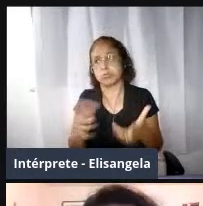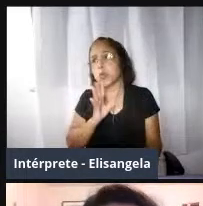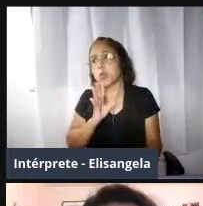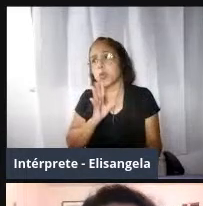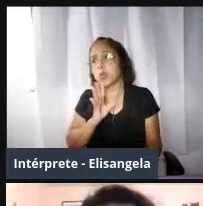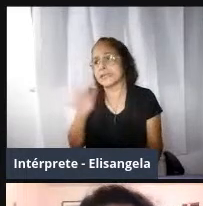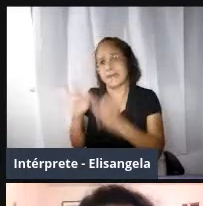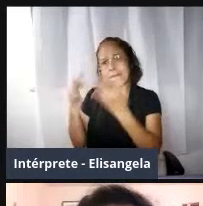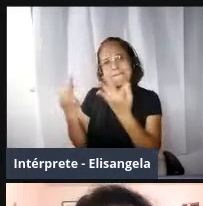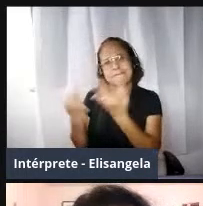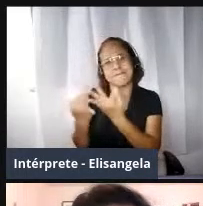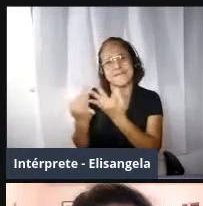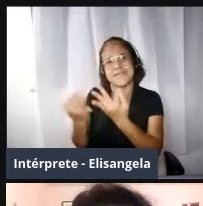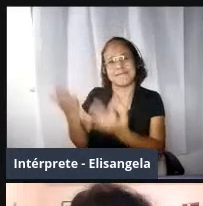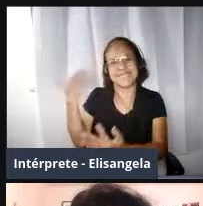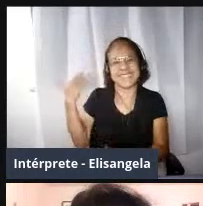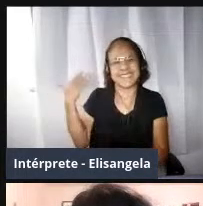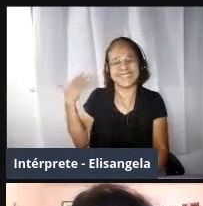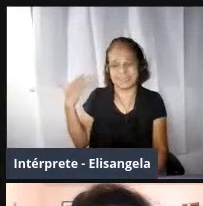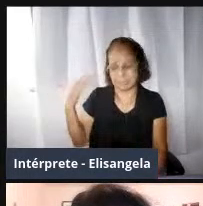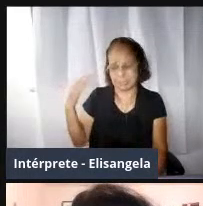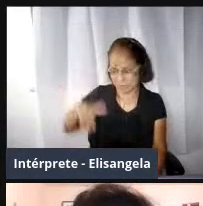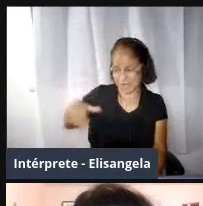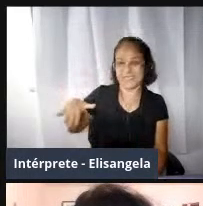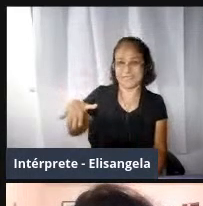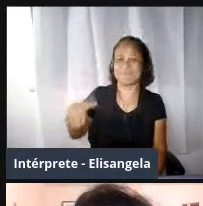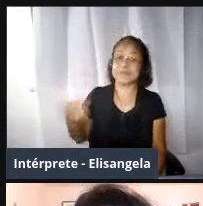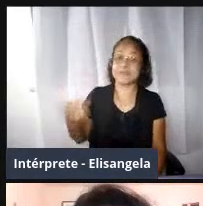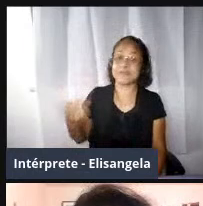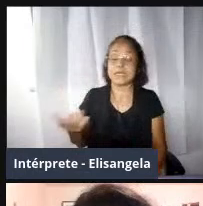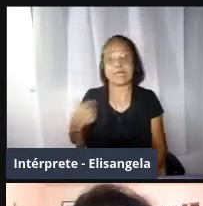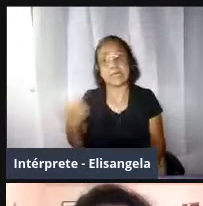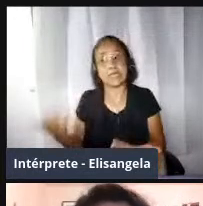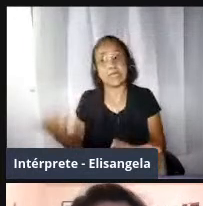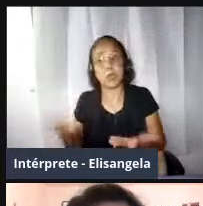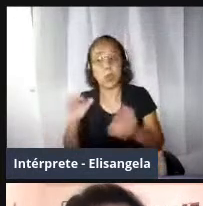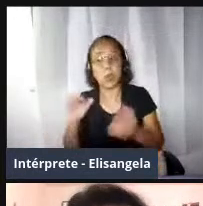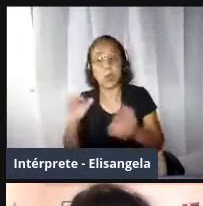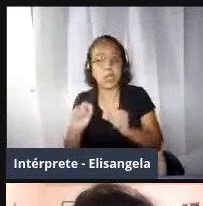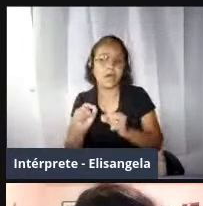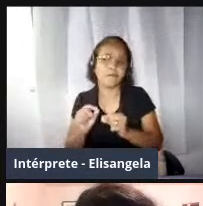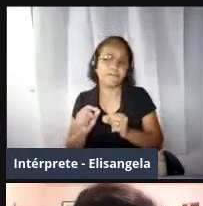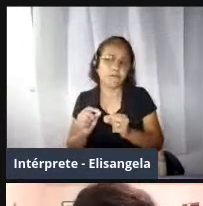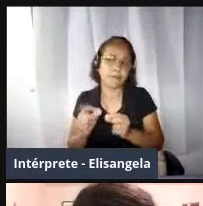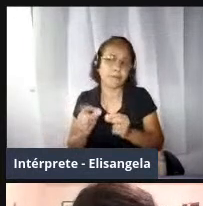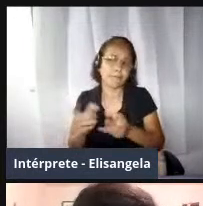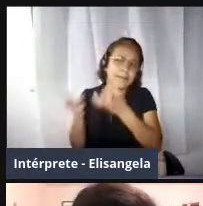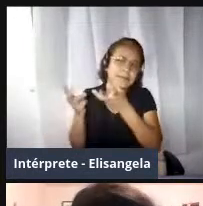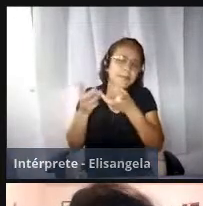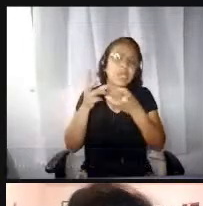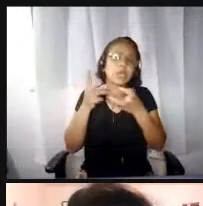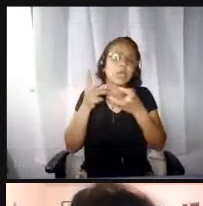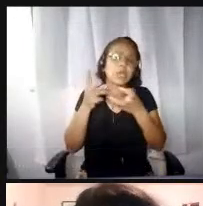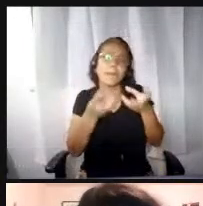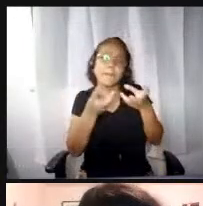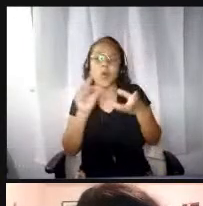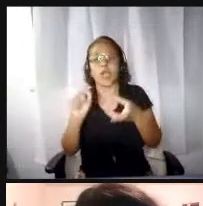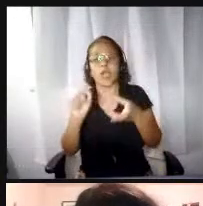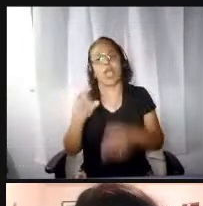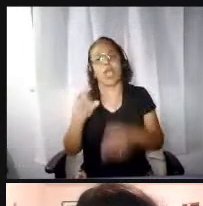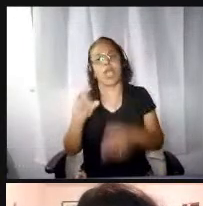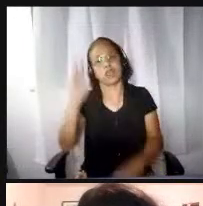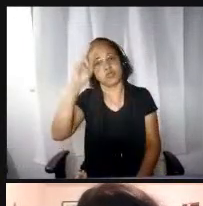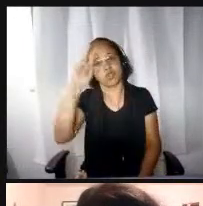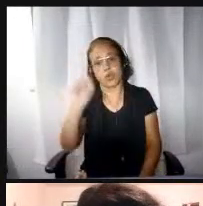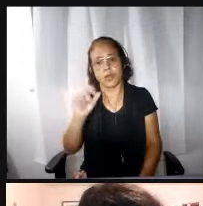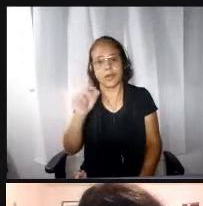lá. E aí eu fui me aproximando da história da educação paraibana. Nesse mesmo período, era um contexto de